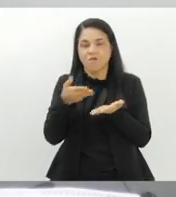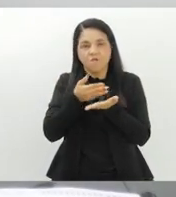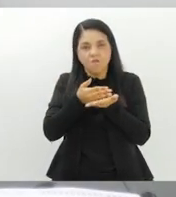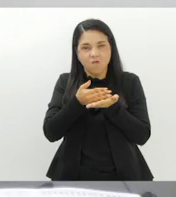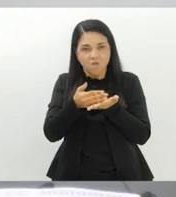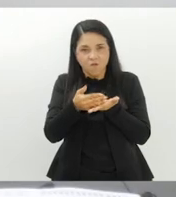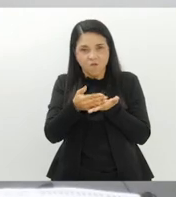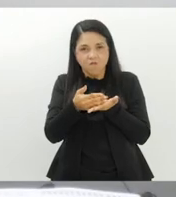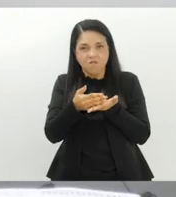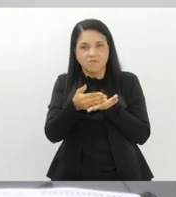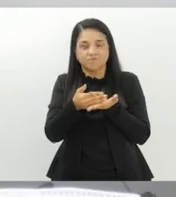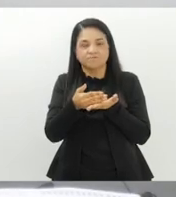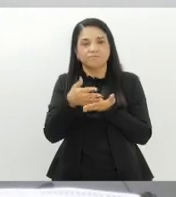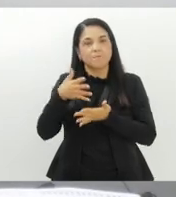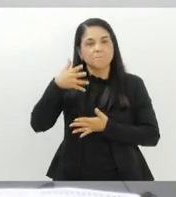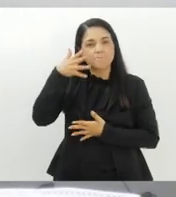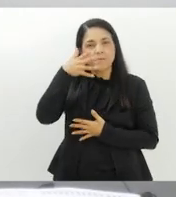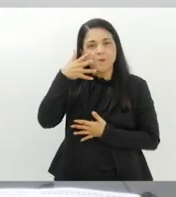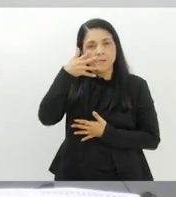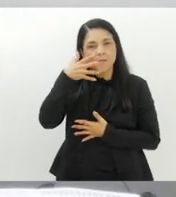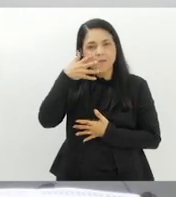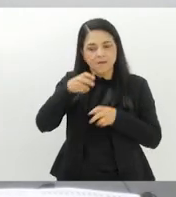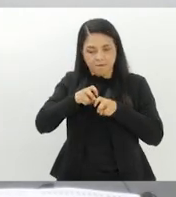então, as falas da mesa.